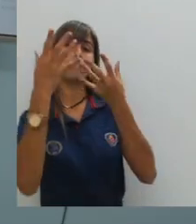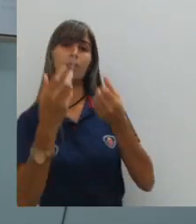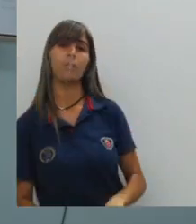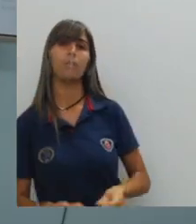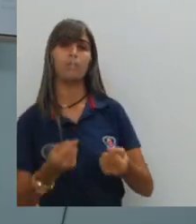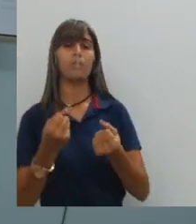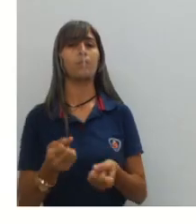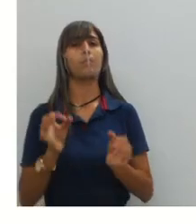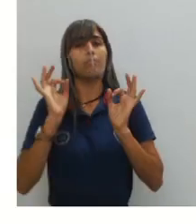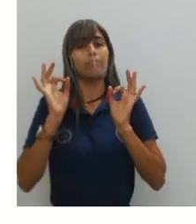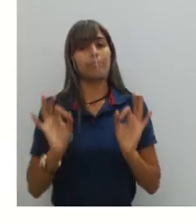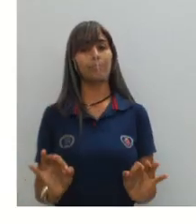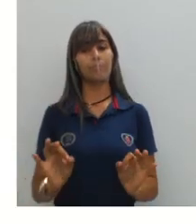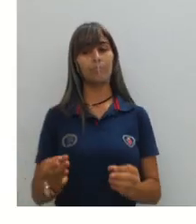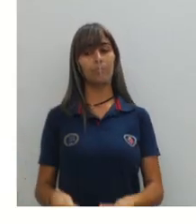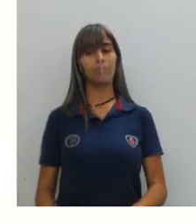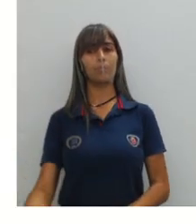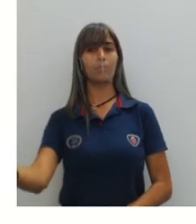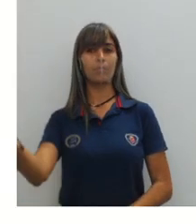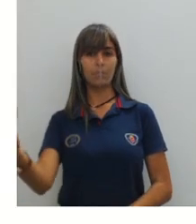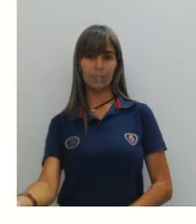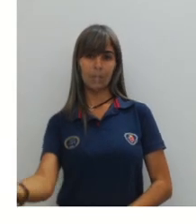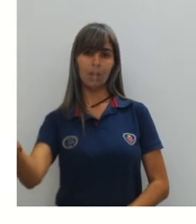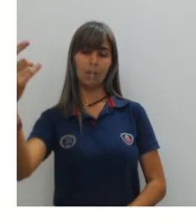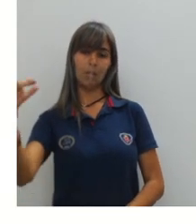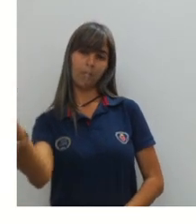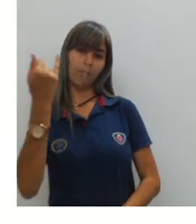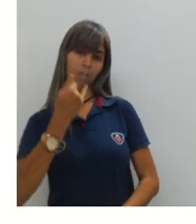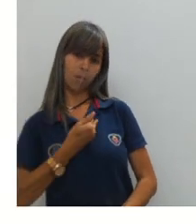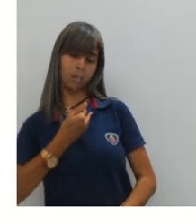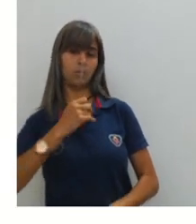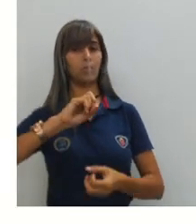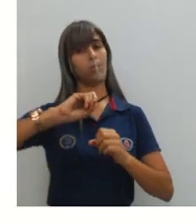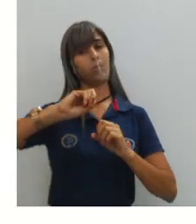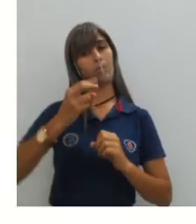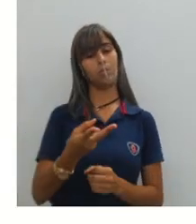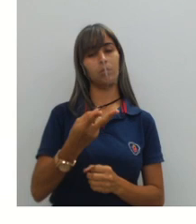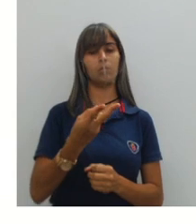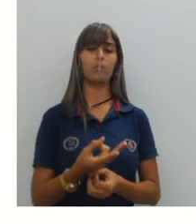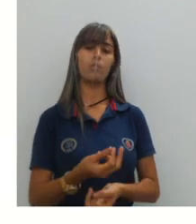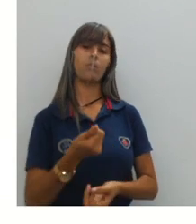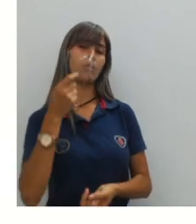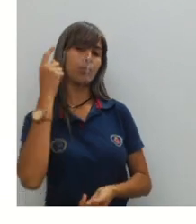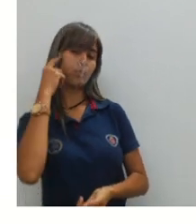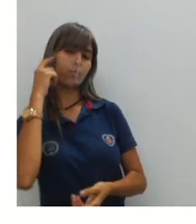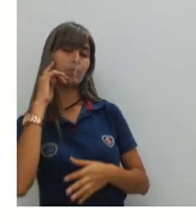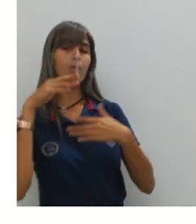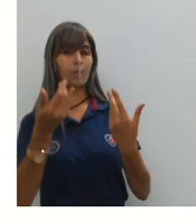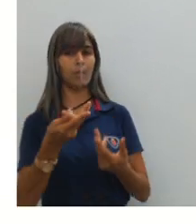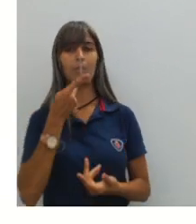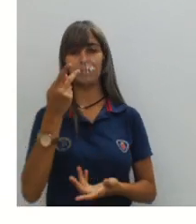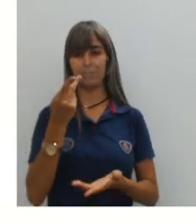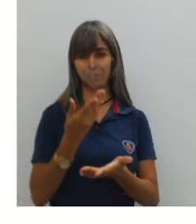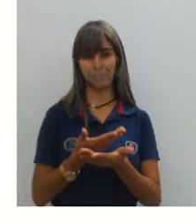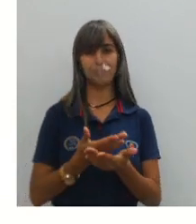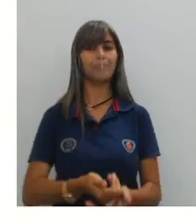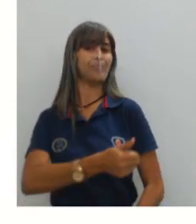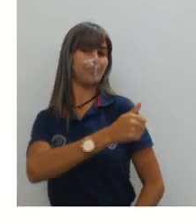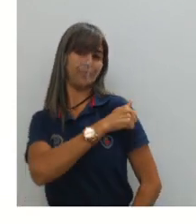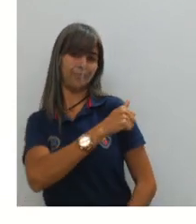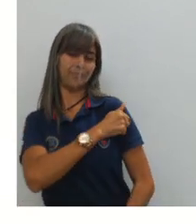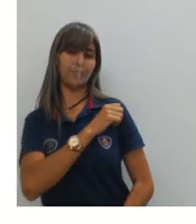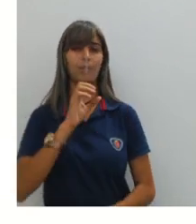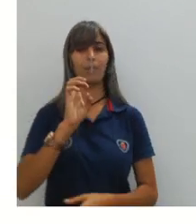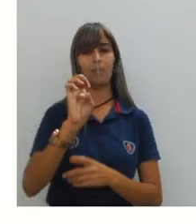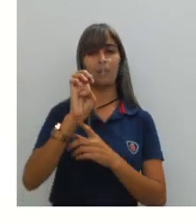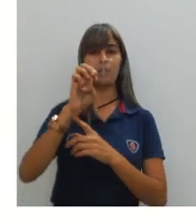aceitar prontamente o que nos é dito, imposto ou o que está no senso comum. Eu até falei isso na aula do primeiro ano, né? A diferença entre senso